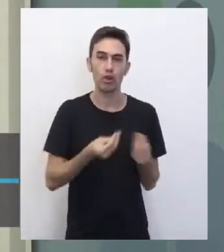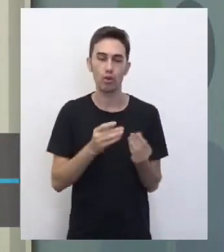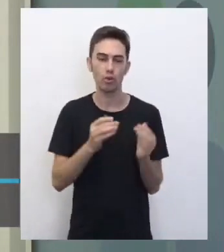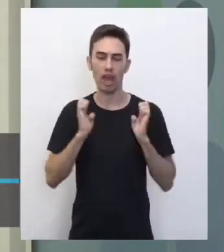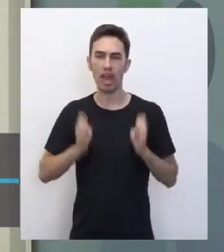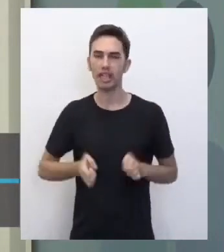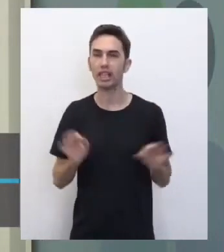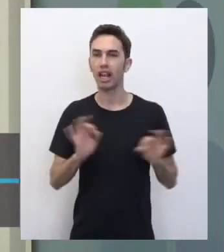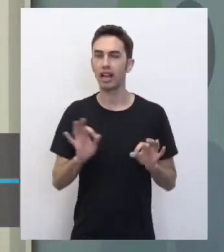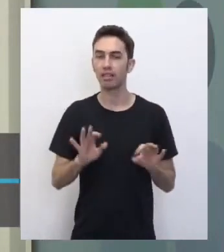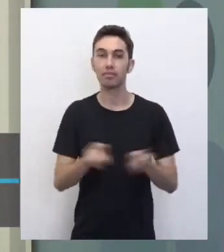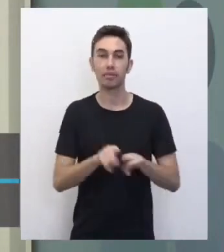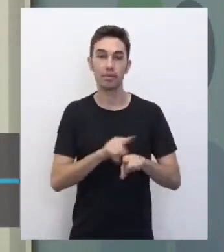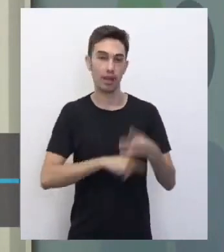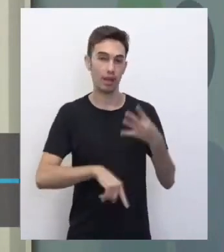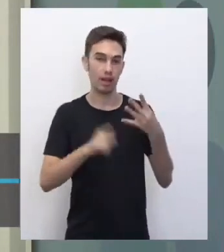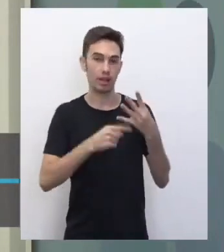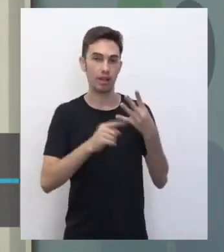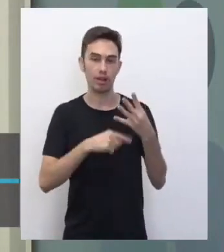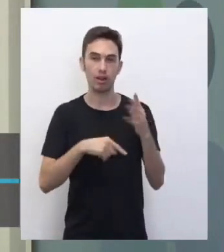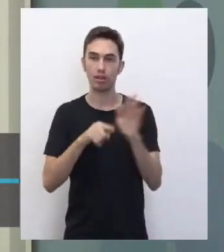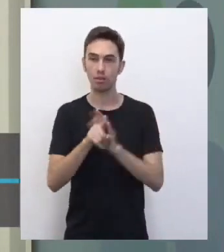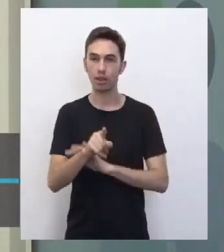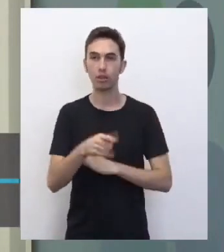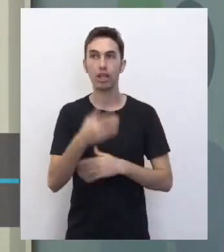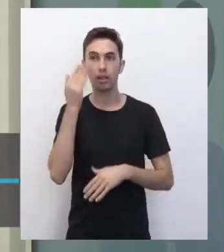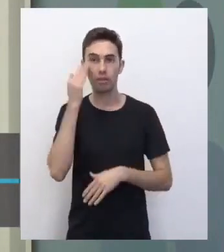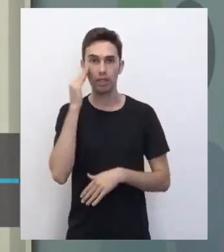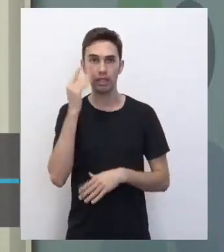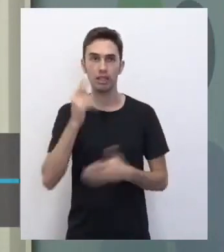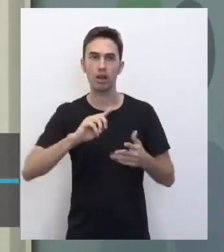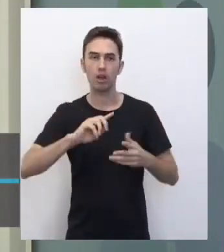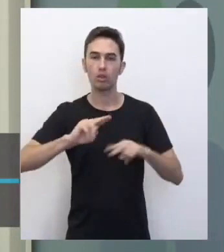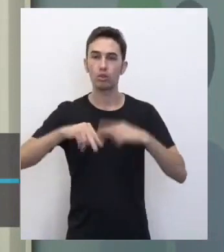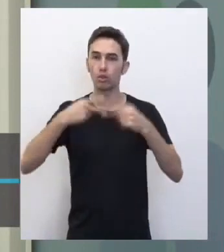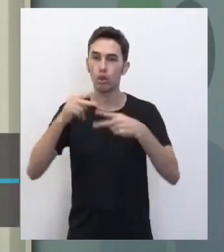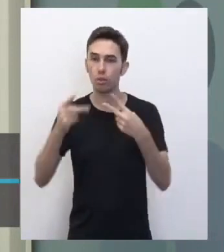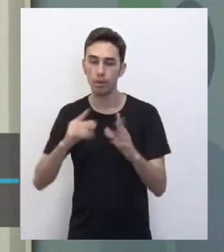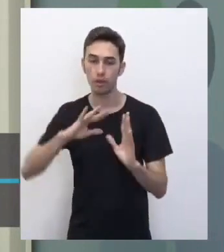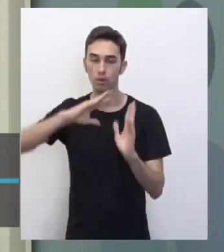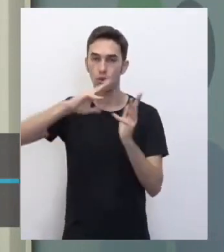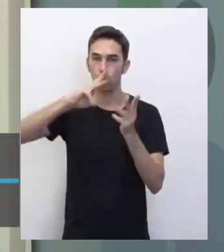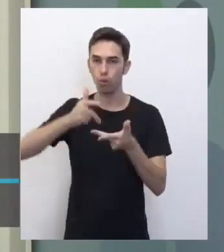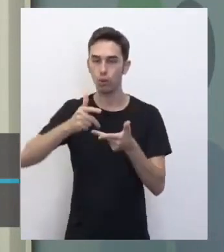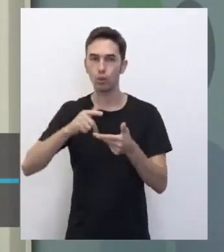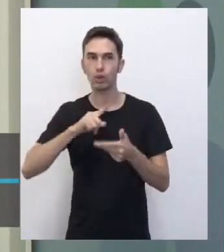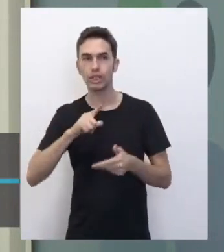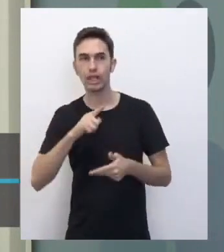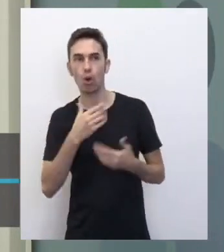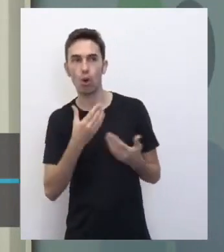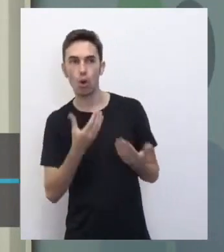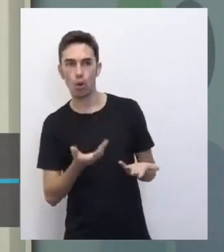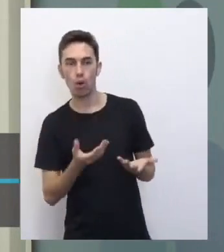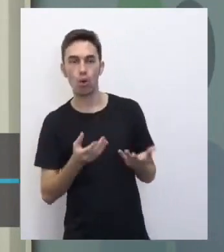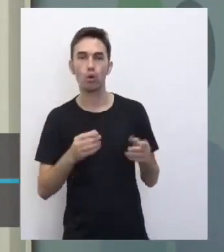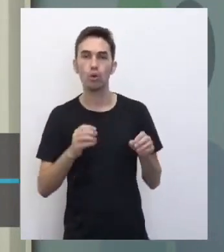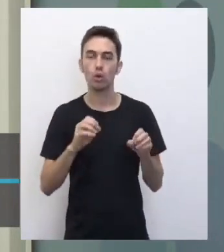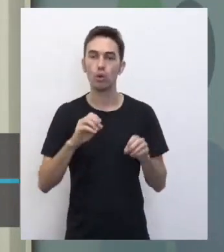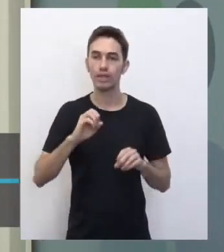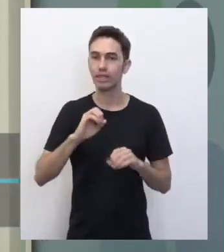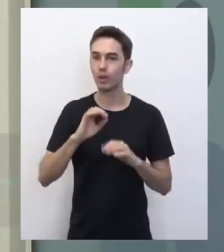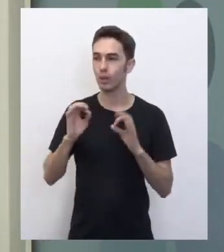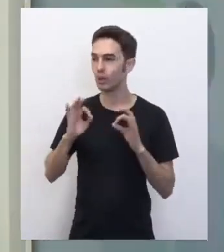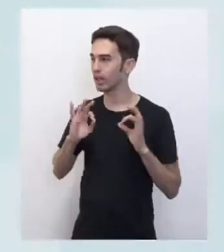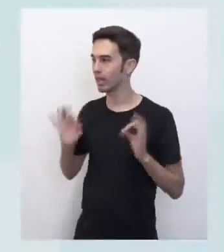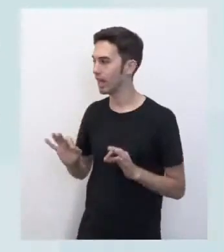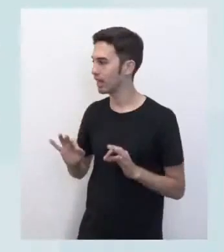muito importante, até para a gente entender as consequências, os desdobramentos de um mundo com e de um mundo sem ética, é o que são